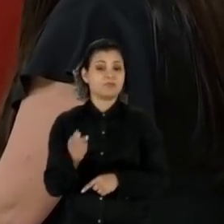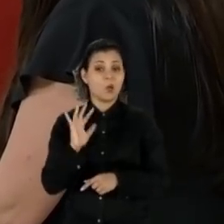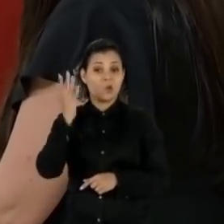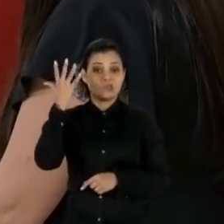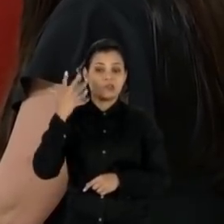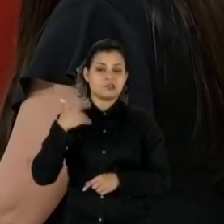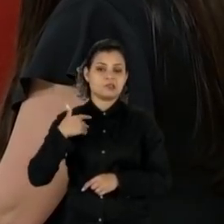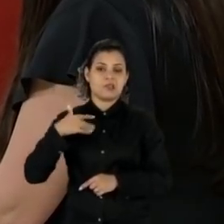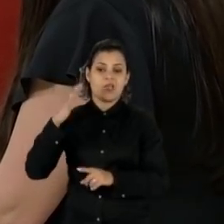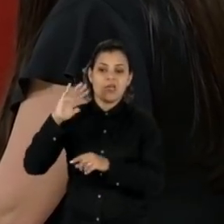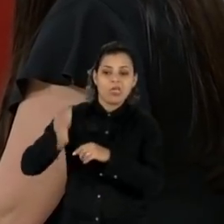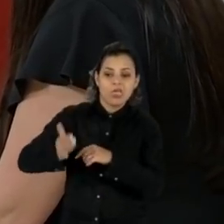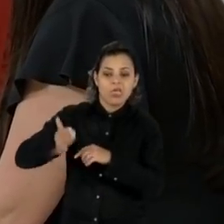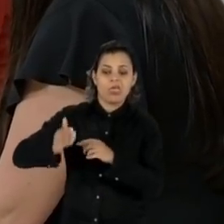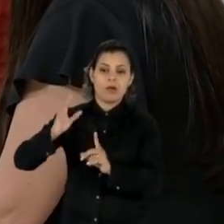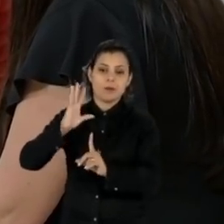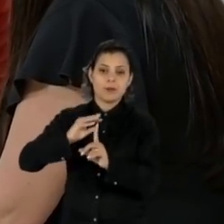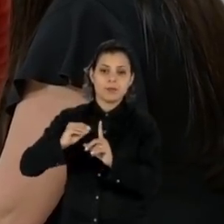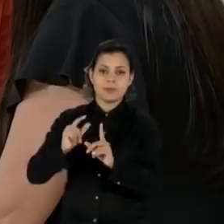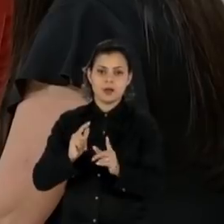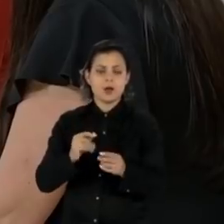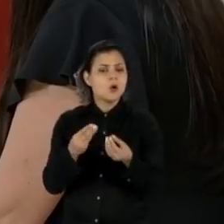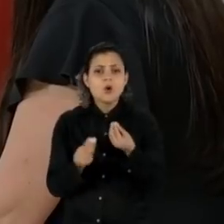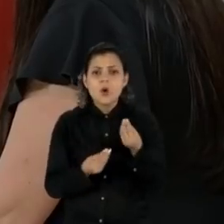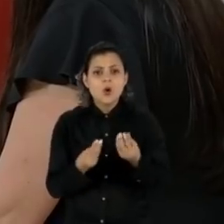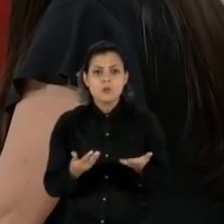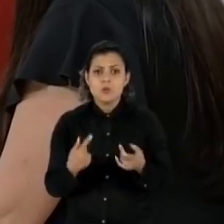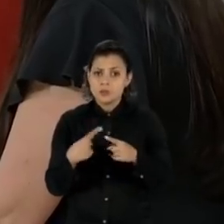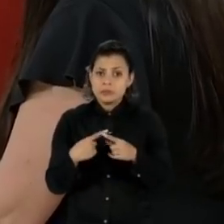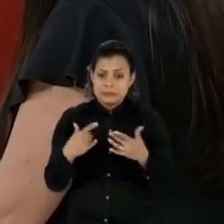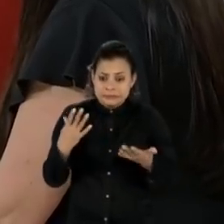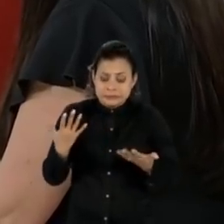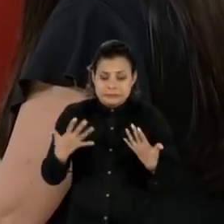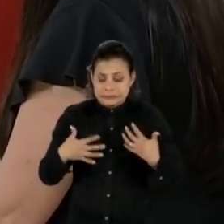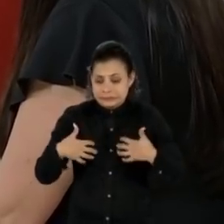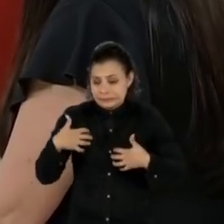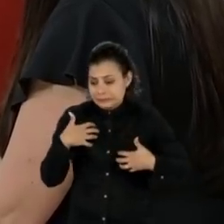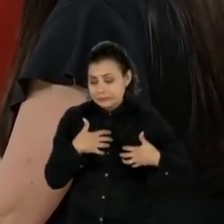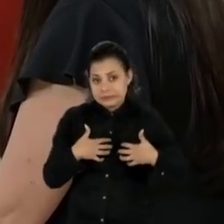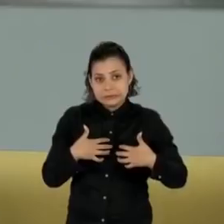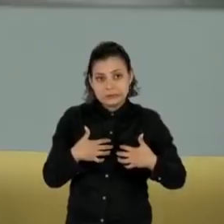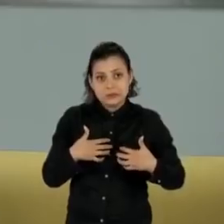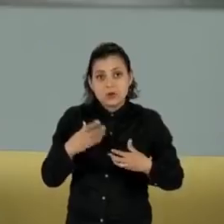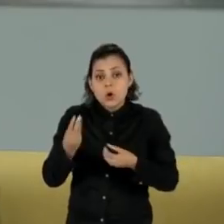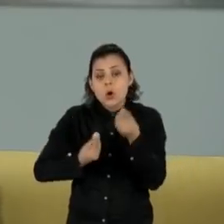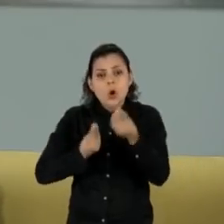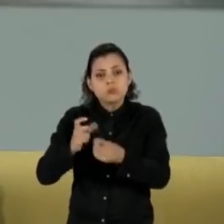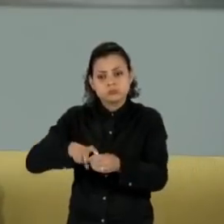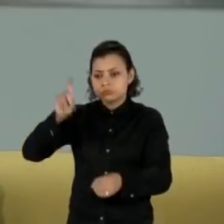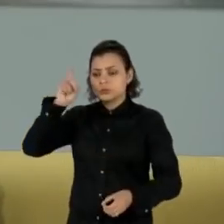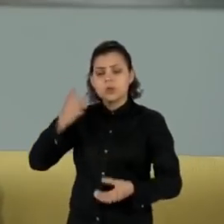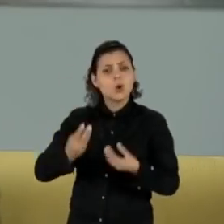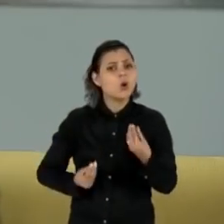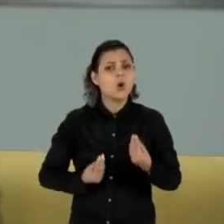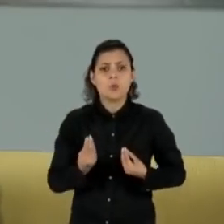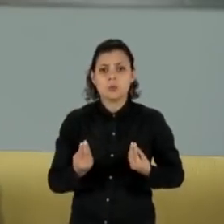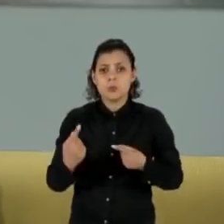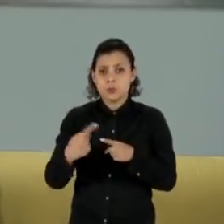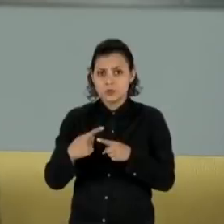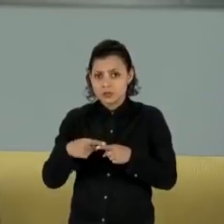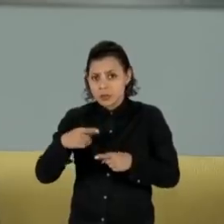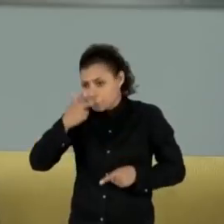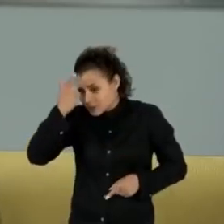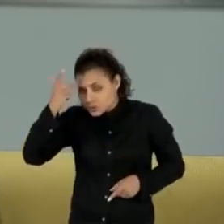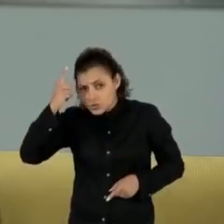comete o abuso como se rompe porque é uma bolha né o abusador tá ali e ele tem o